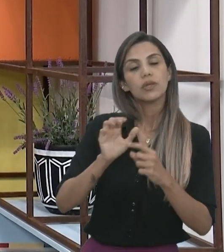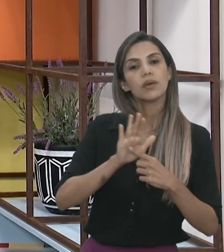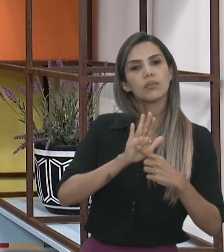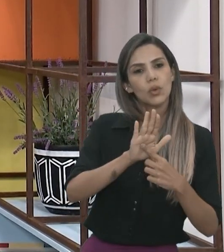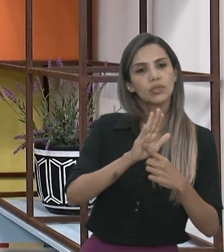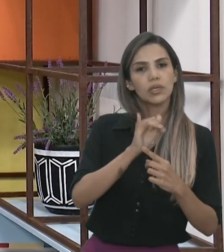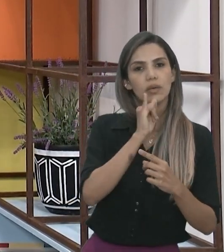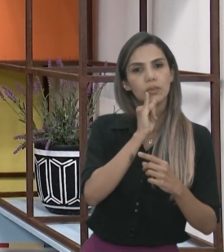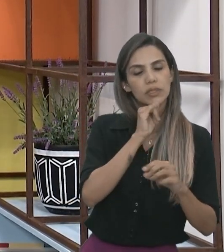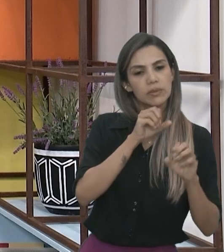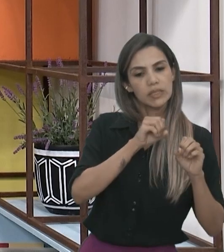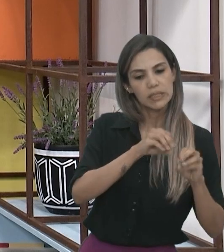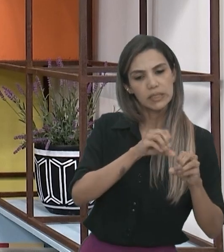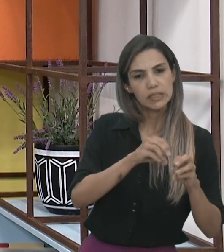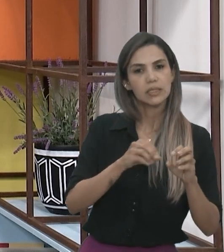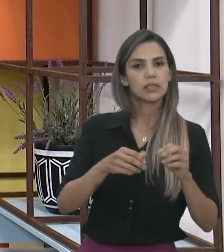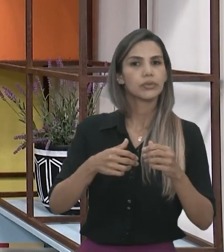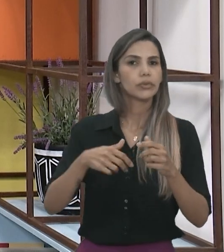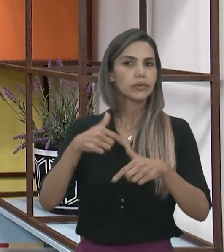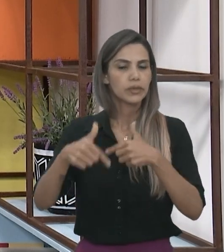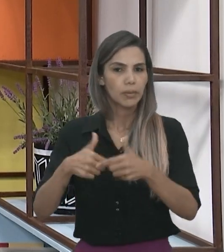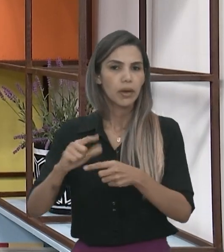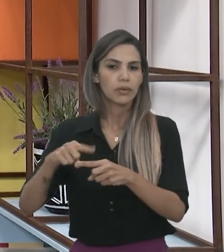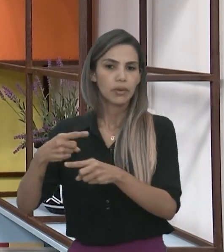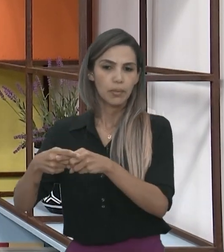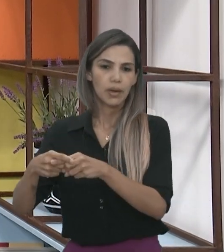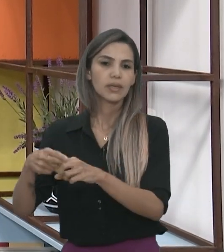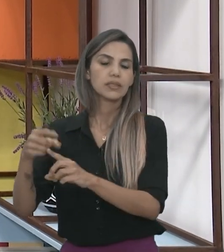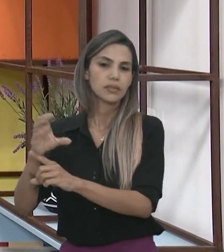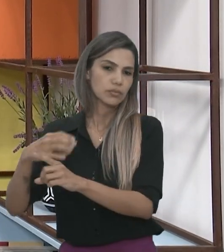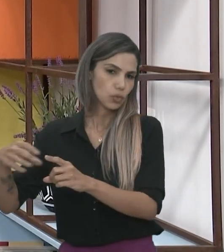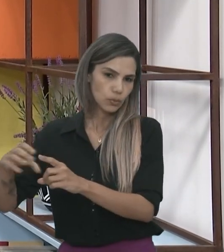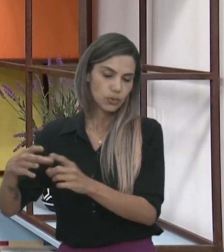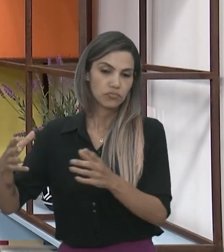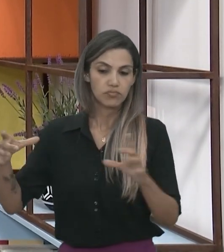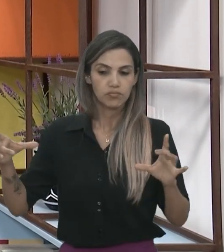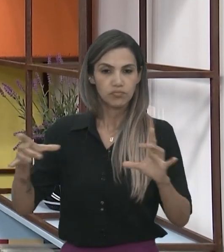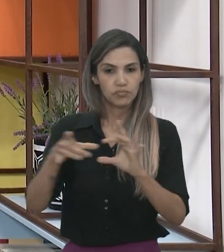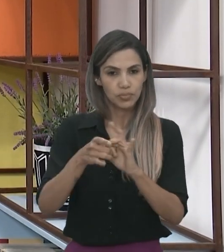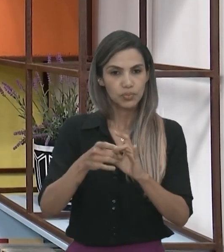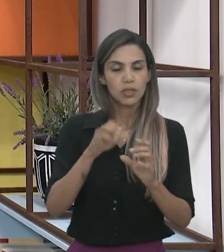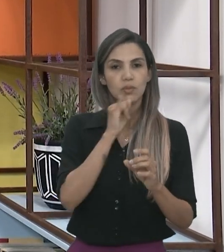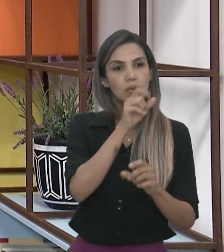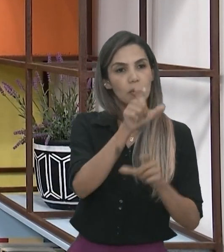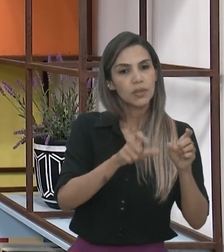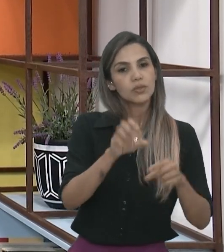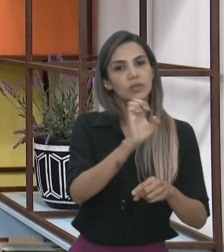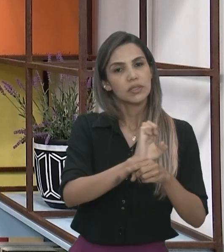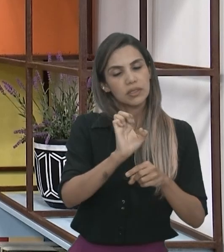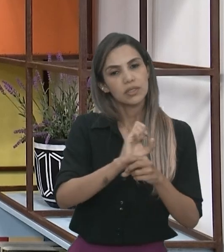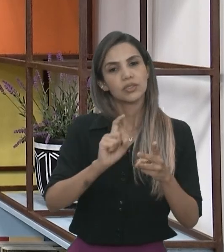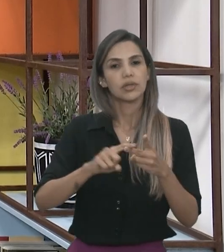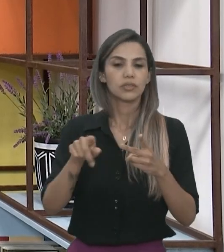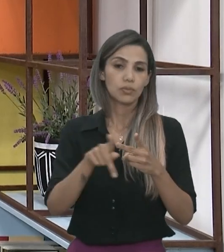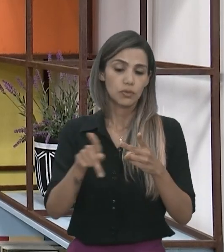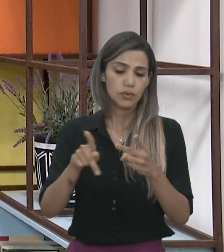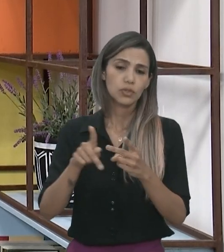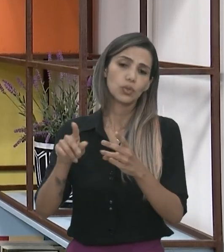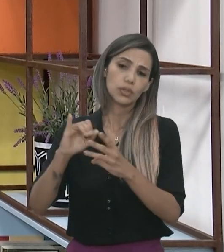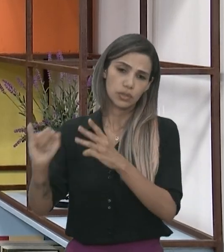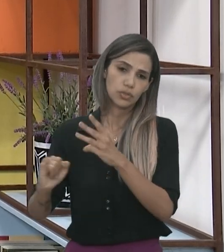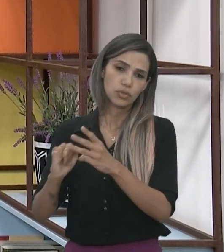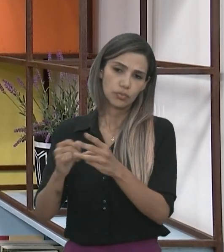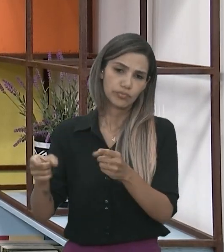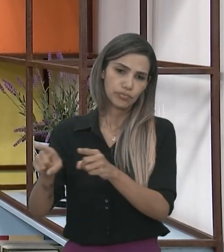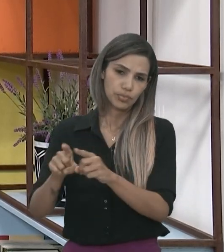ensino, serviço e comunidade, valorizando os momentos formativos entre estagiários, professores e instituições